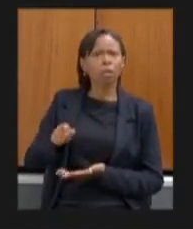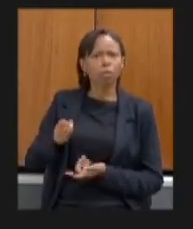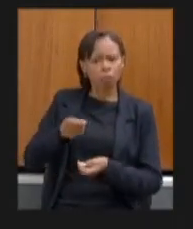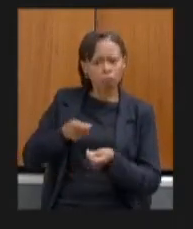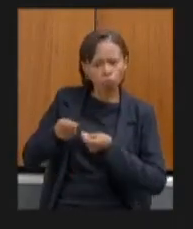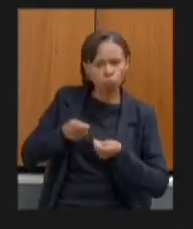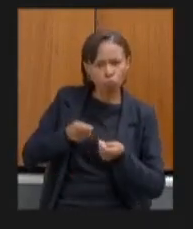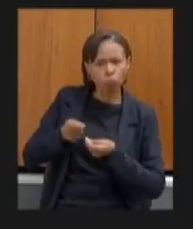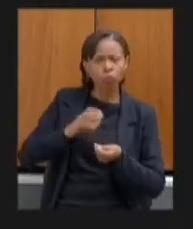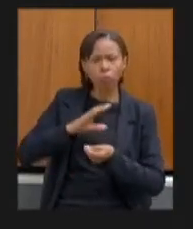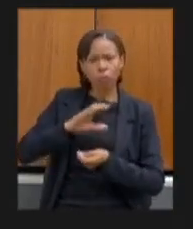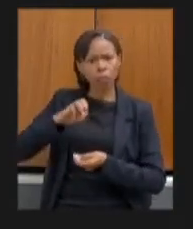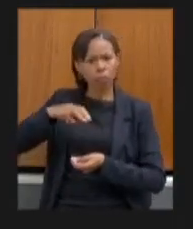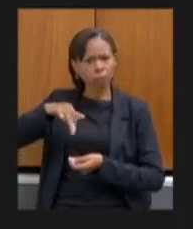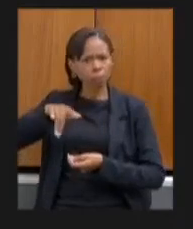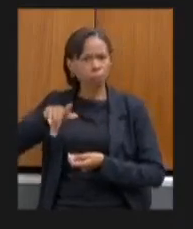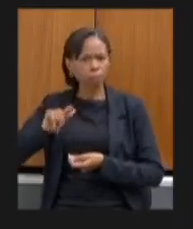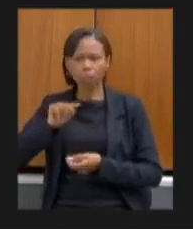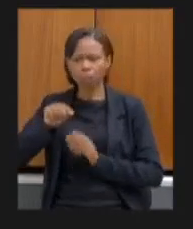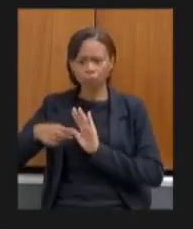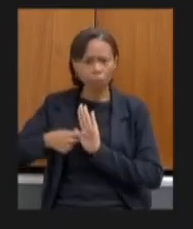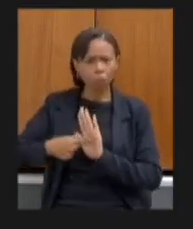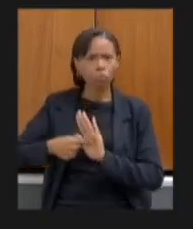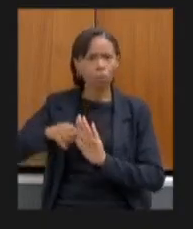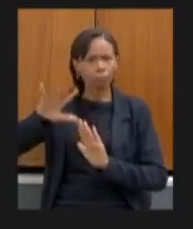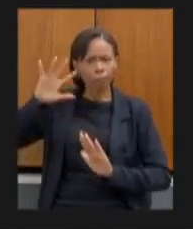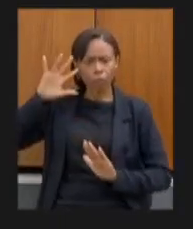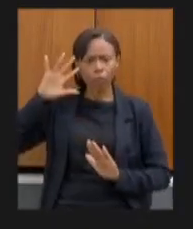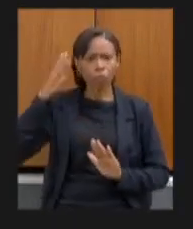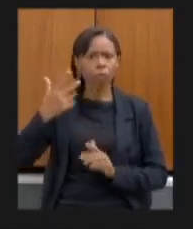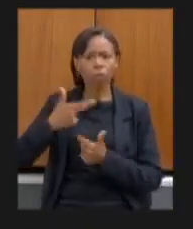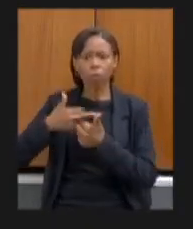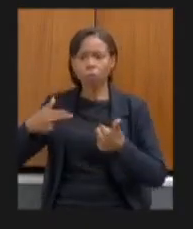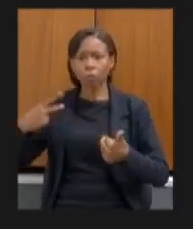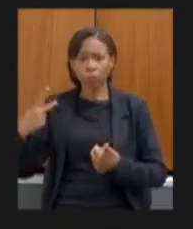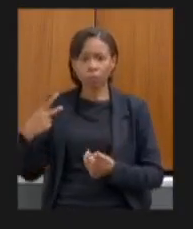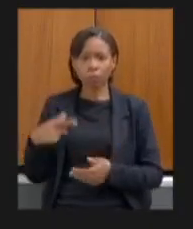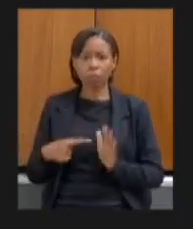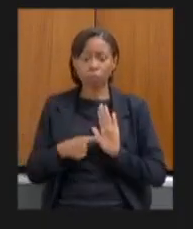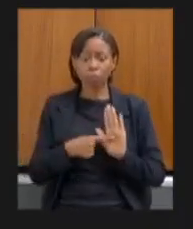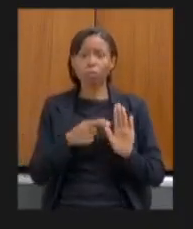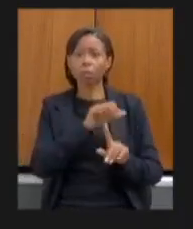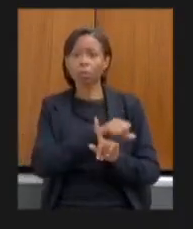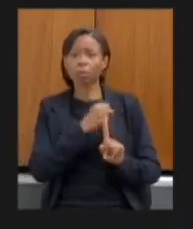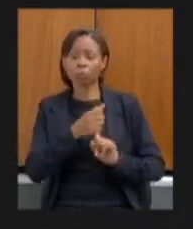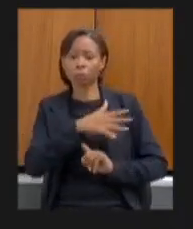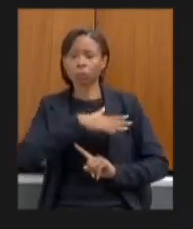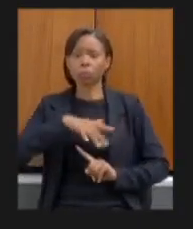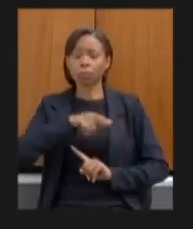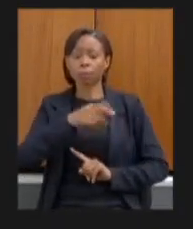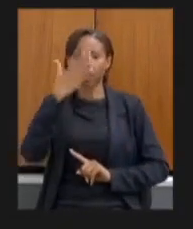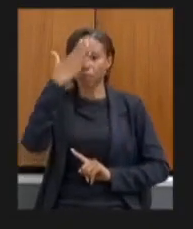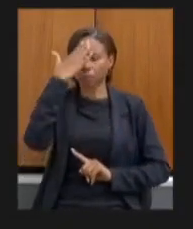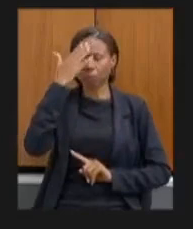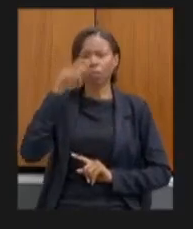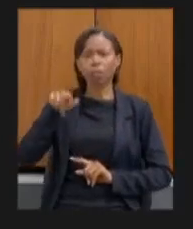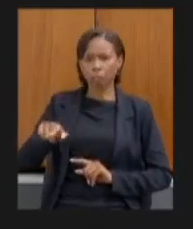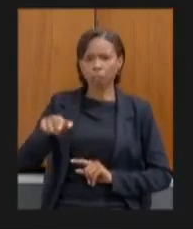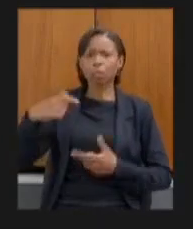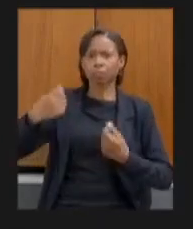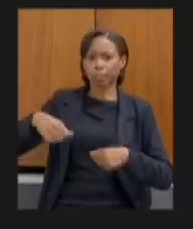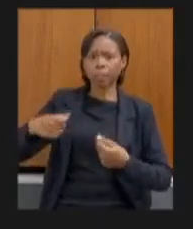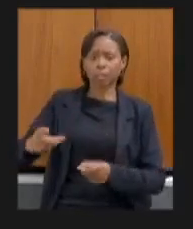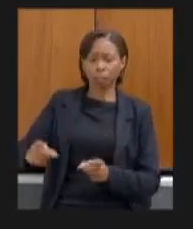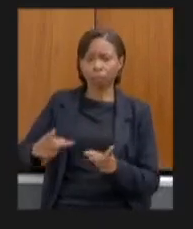mostrar uma suposta incapacidade dela, levando a sociedade a entender que isso mostra a necessidade de ser vendida.